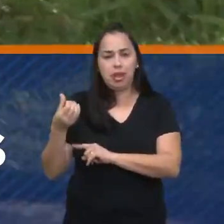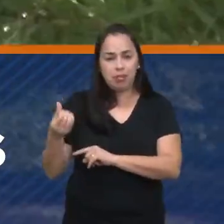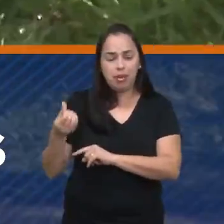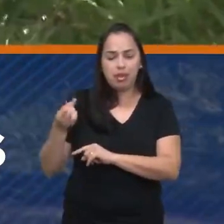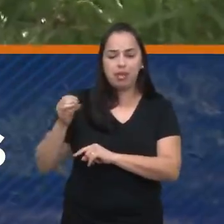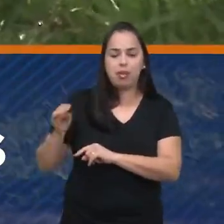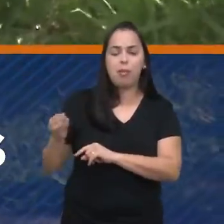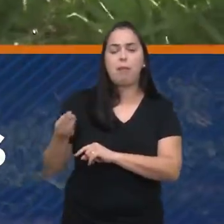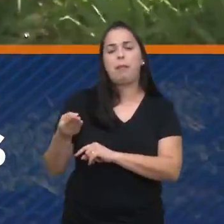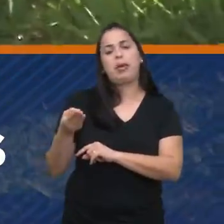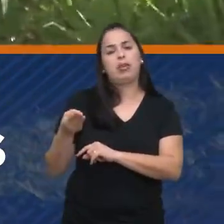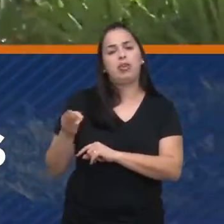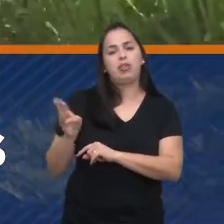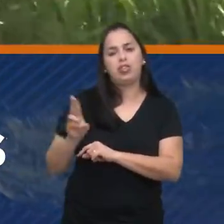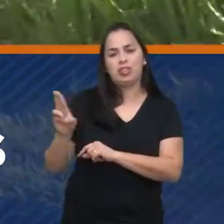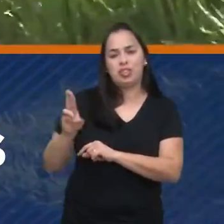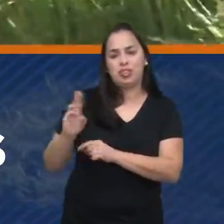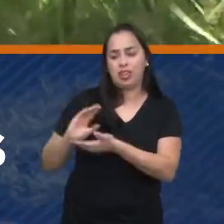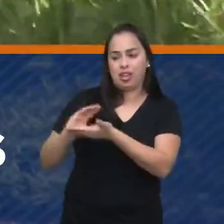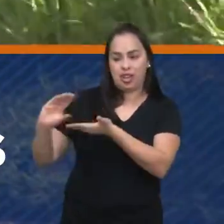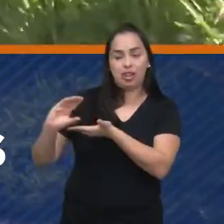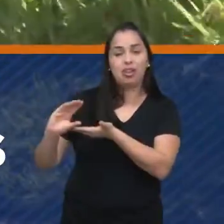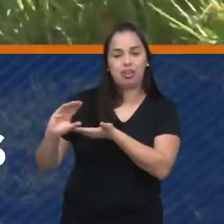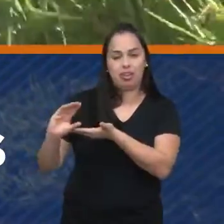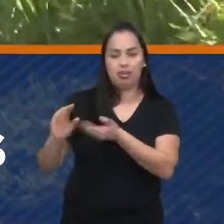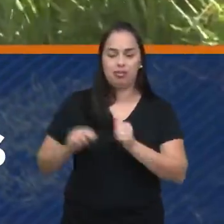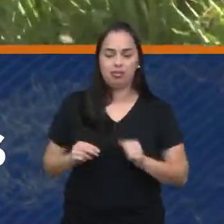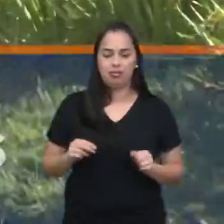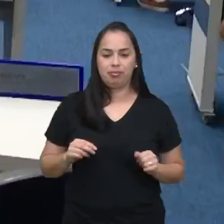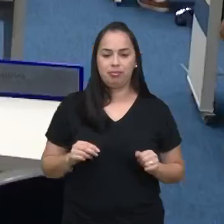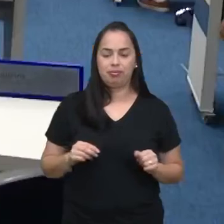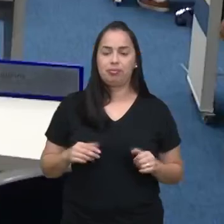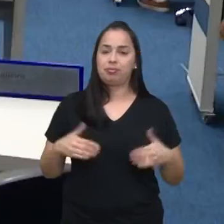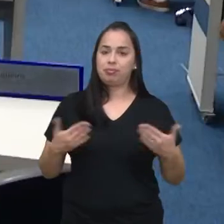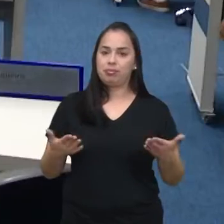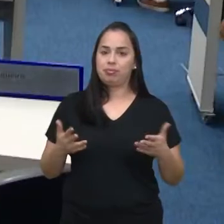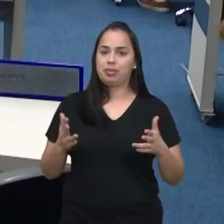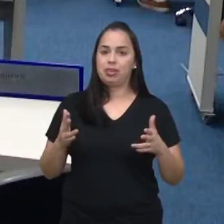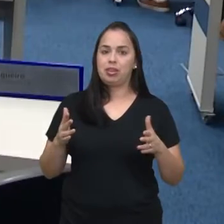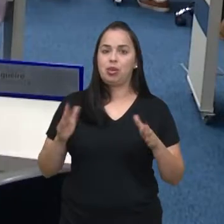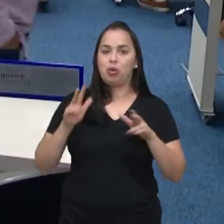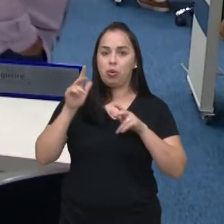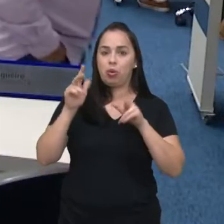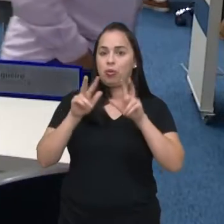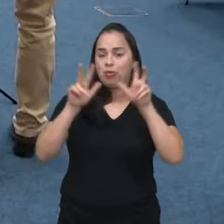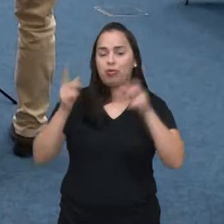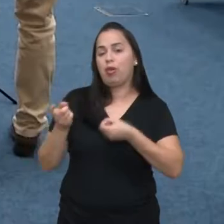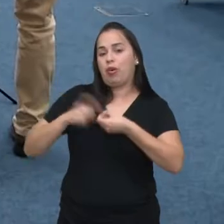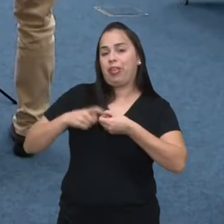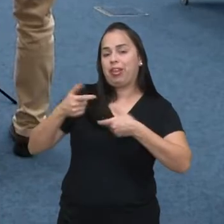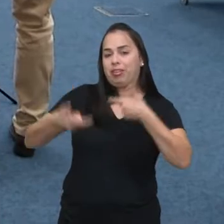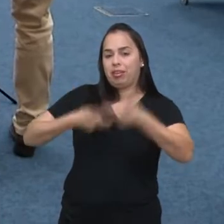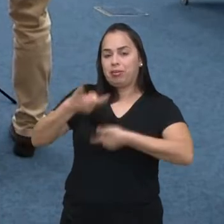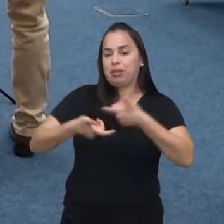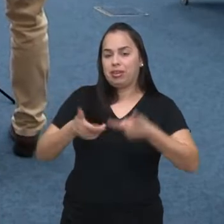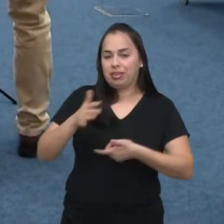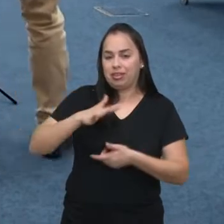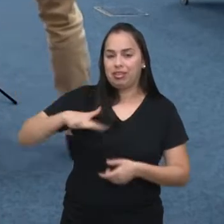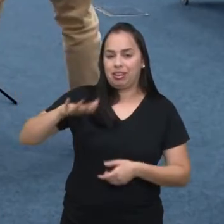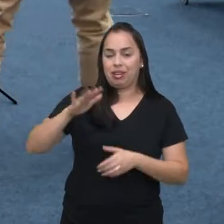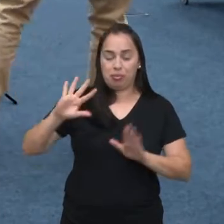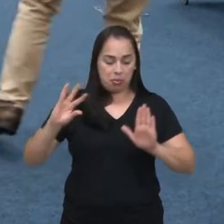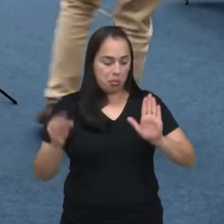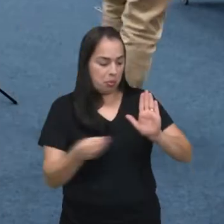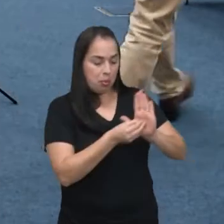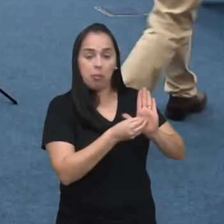3º e como repasse de cerca de duzentos e sessenta e Seis Milhões voltando ao trabalho da câmara os vereadores também